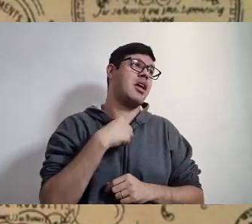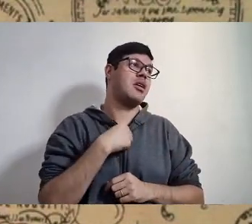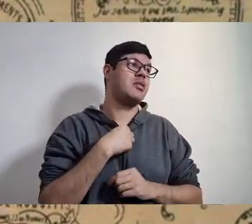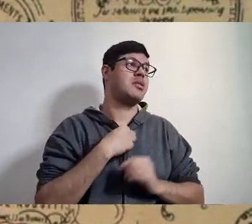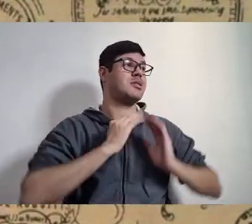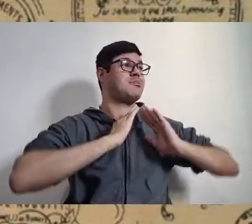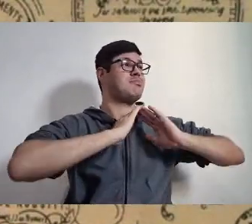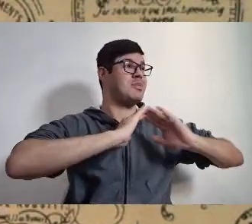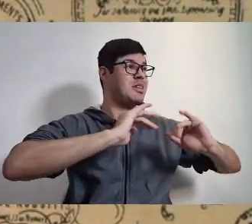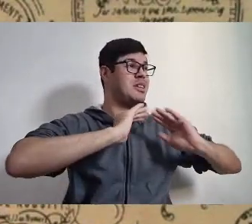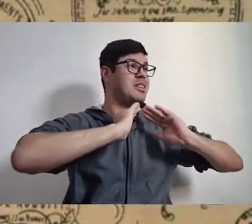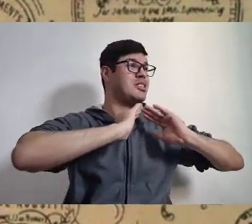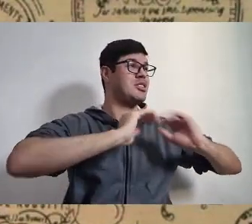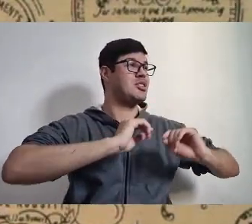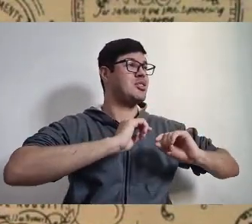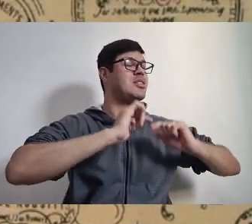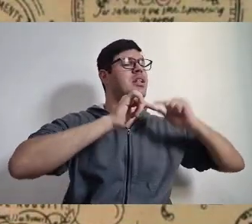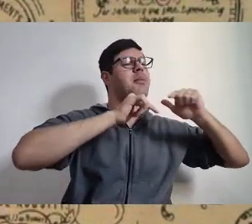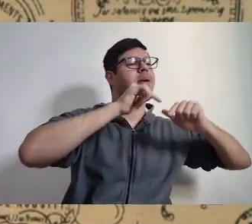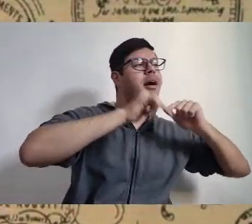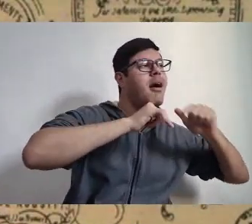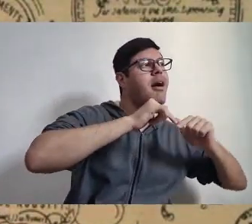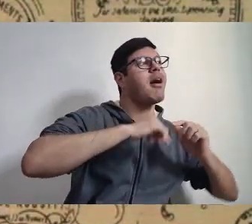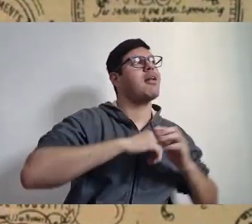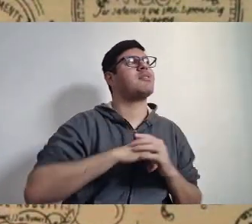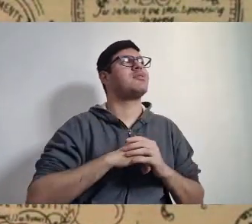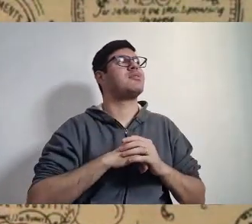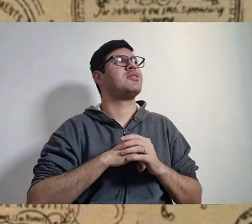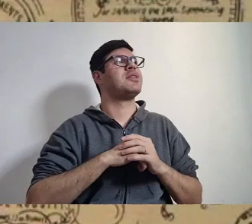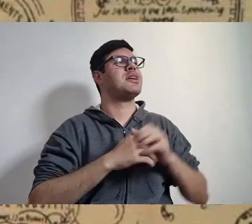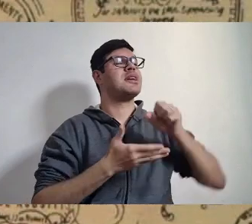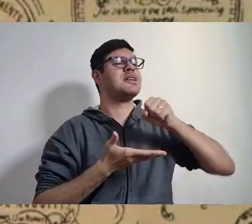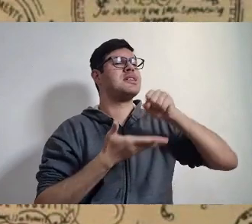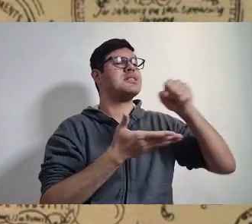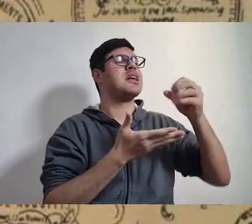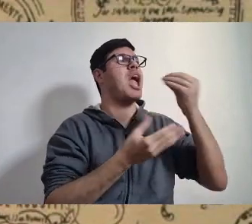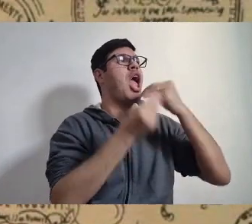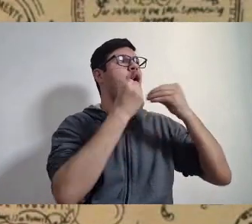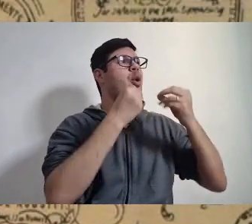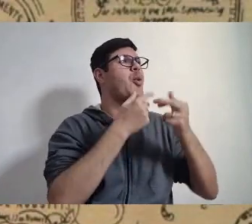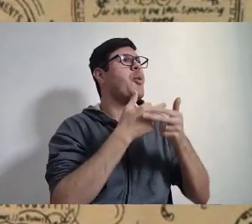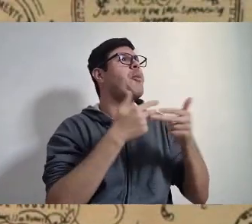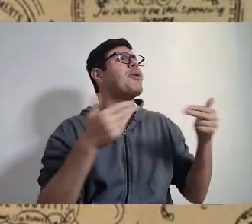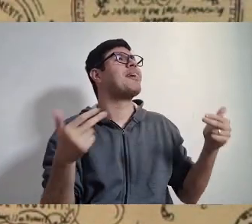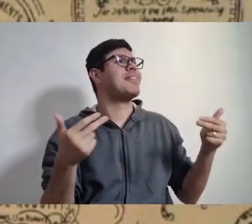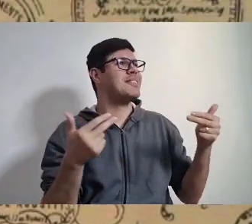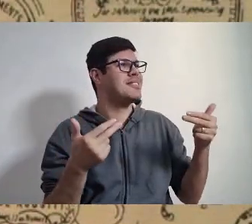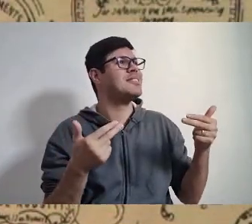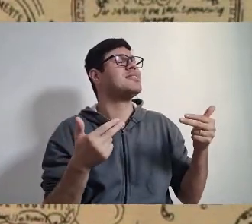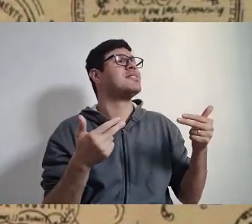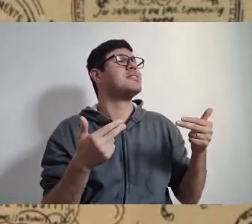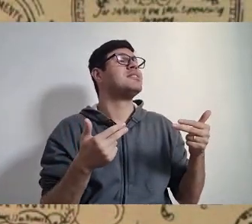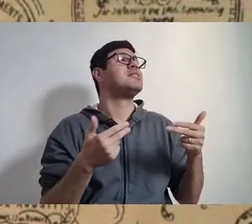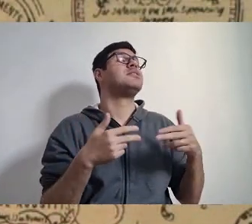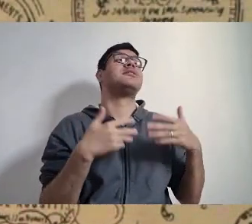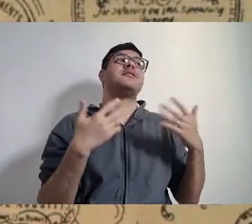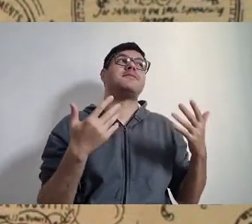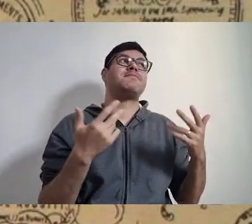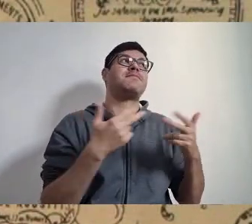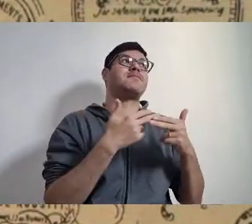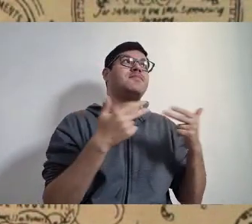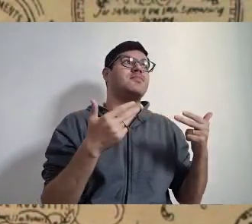pedido de emprego, É o que mais tem. cesta básica, E assim, são coisas, olha, para